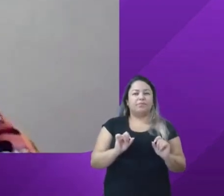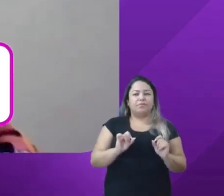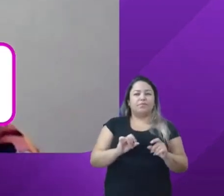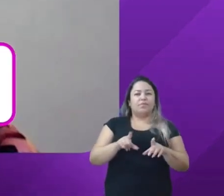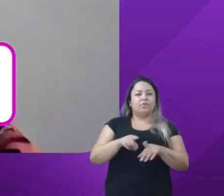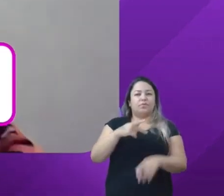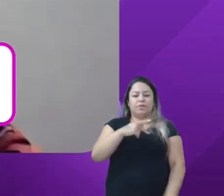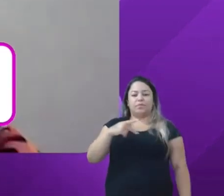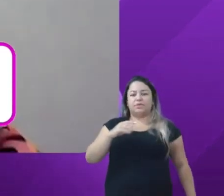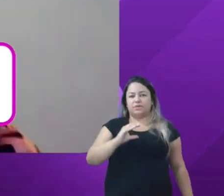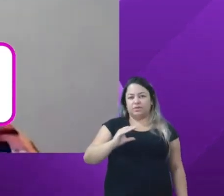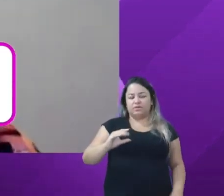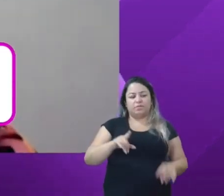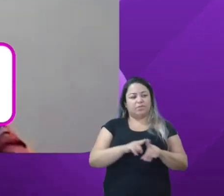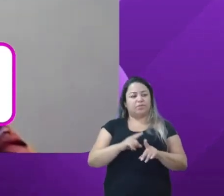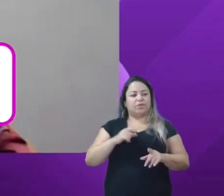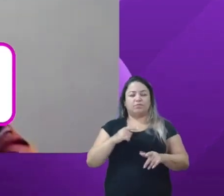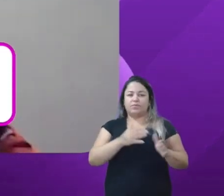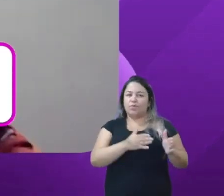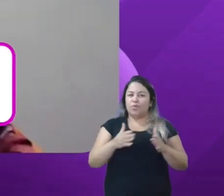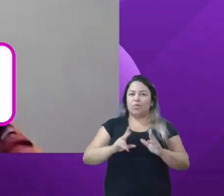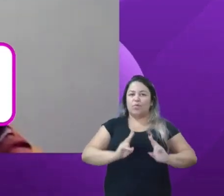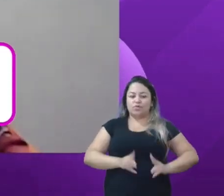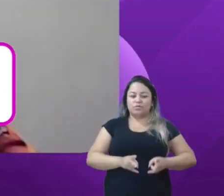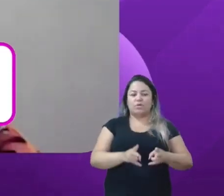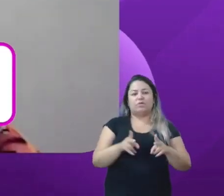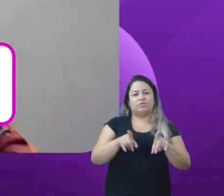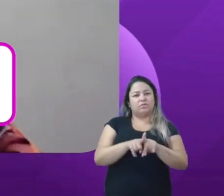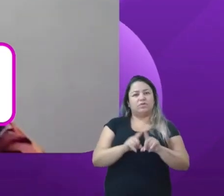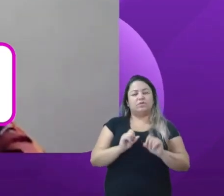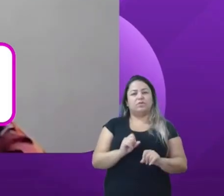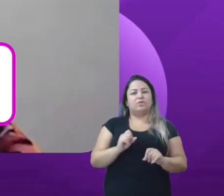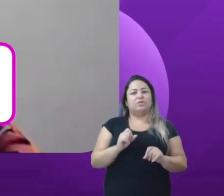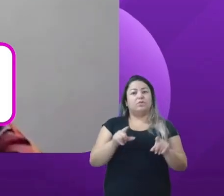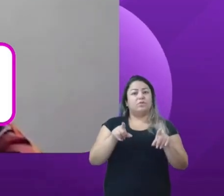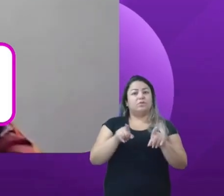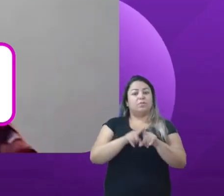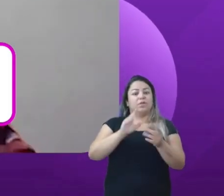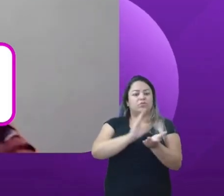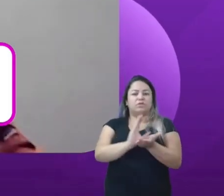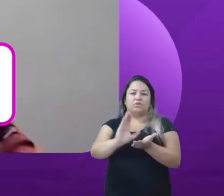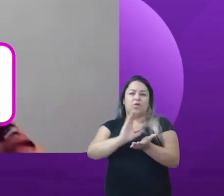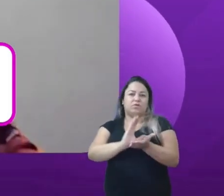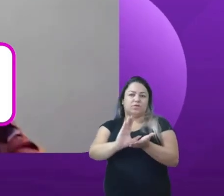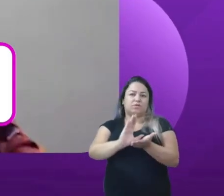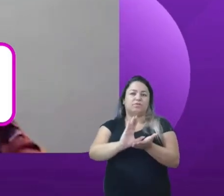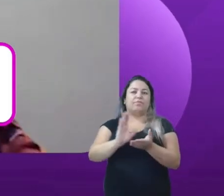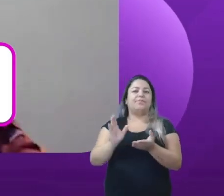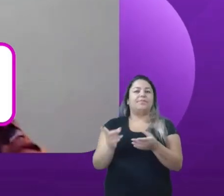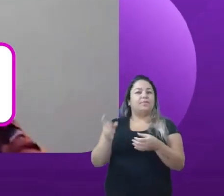no BPC, benefício de prestação continuada, isso interfere nos recursos